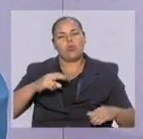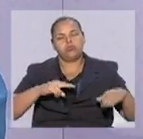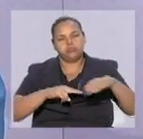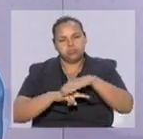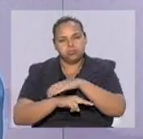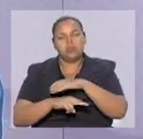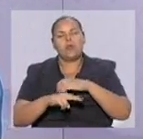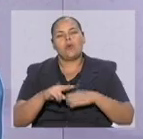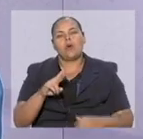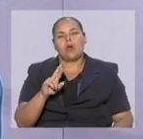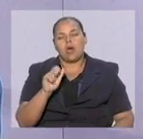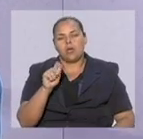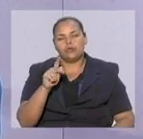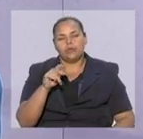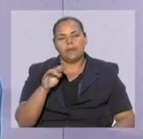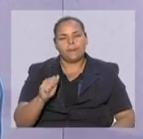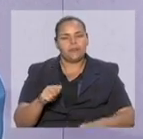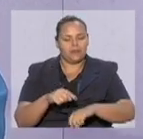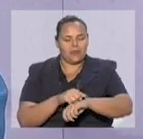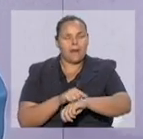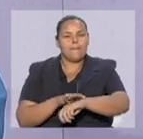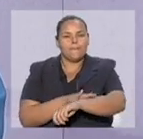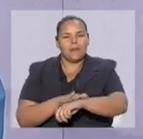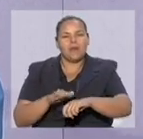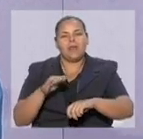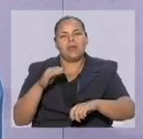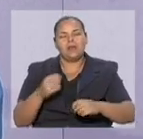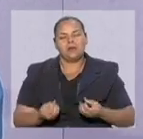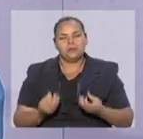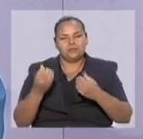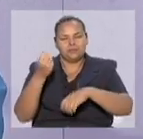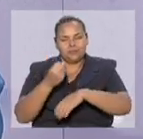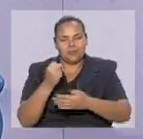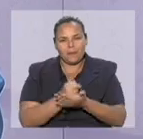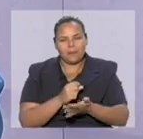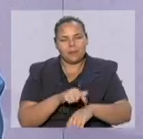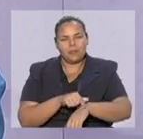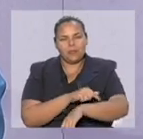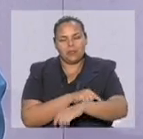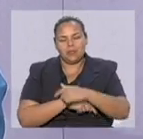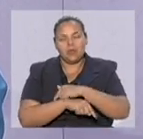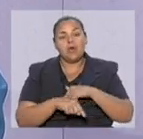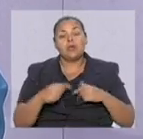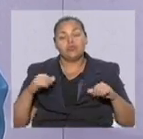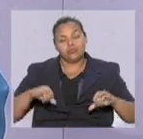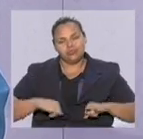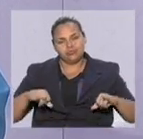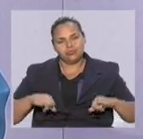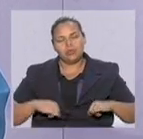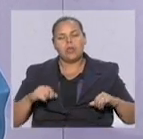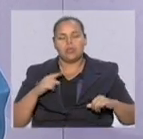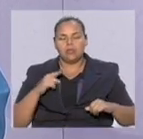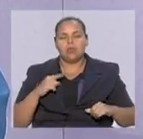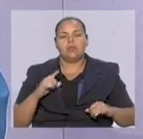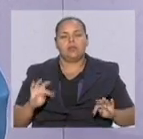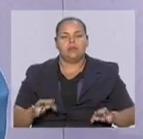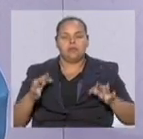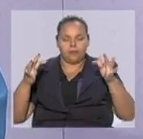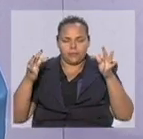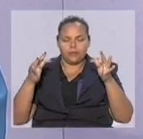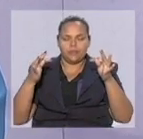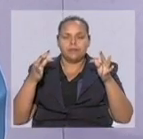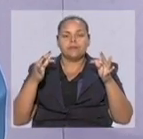própria radioterapia queima a pele da pessoa. Então, é muito sofrimento. Então, o que a gente quer é que esse tratamento